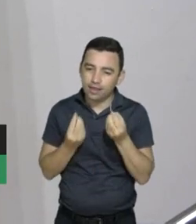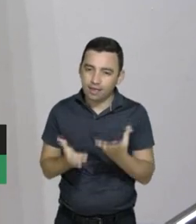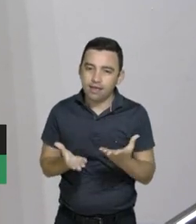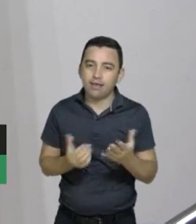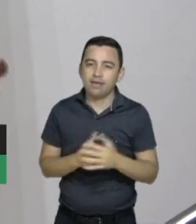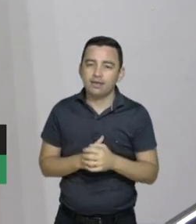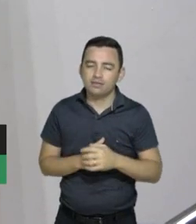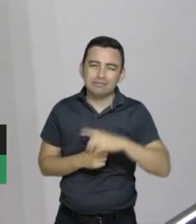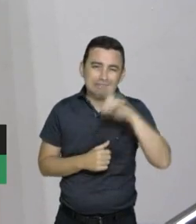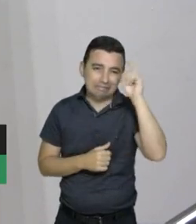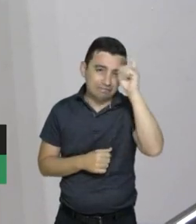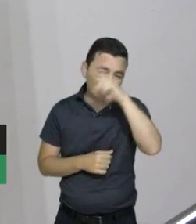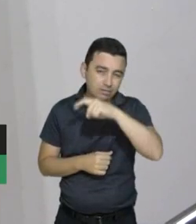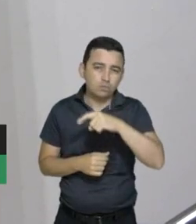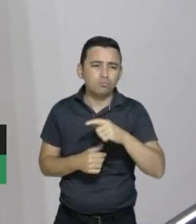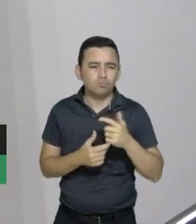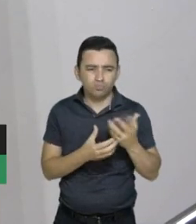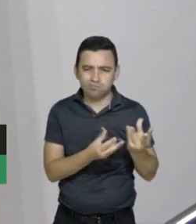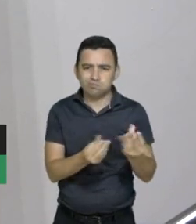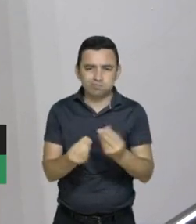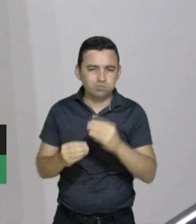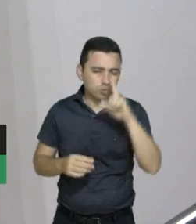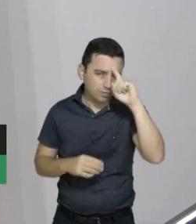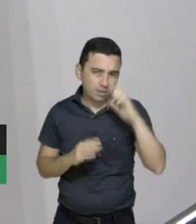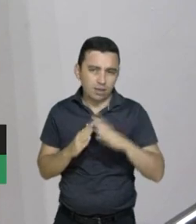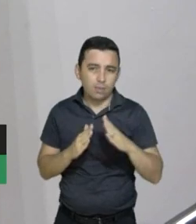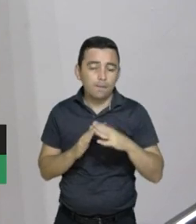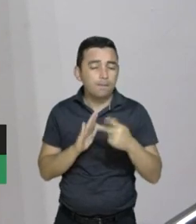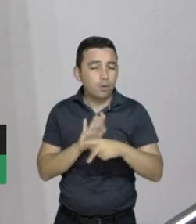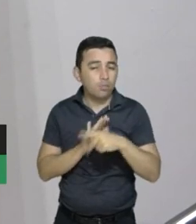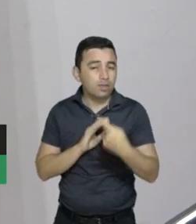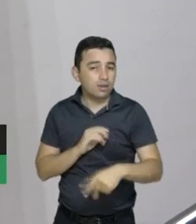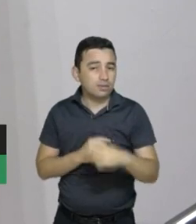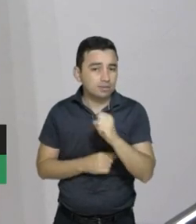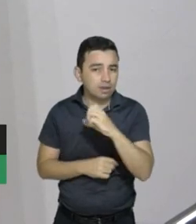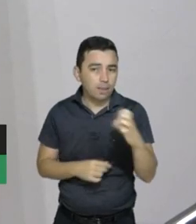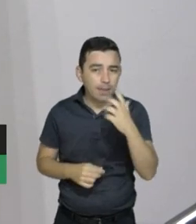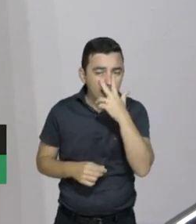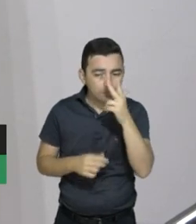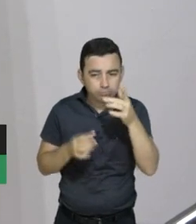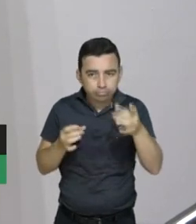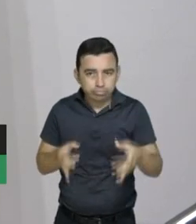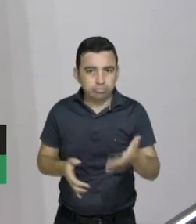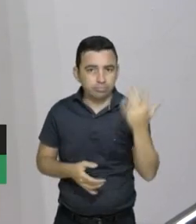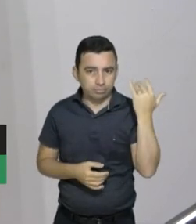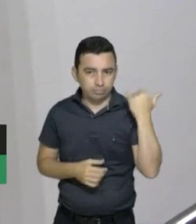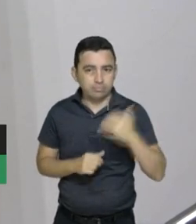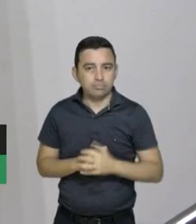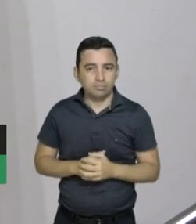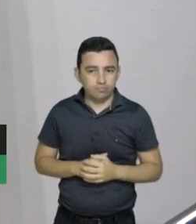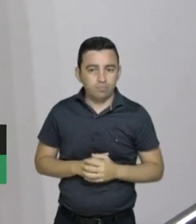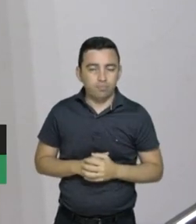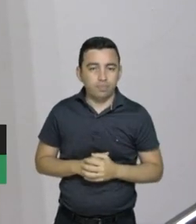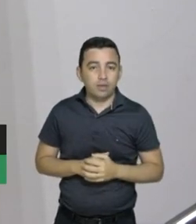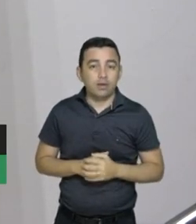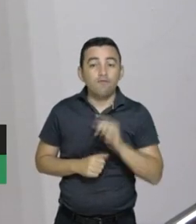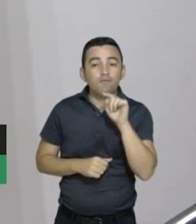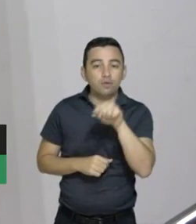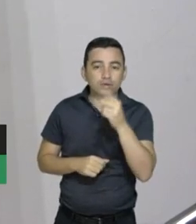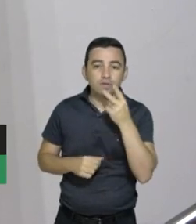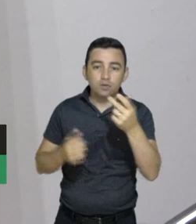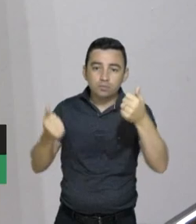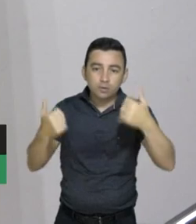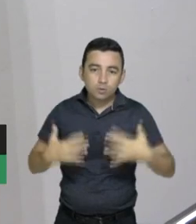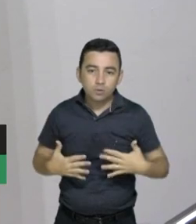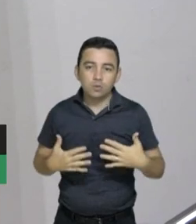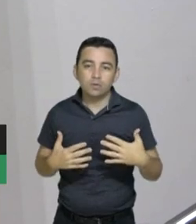difícil outros hospitais do estado de Santa Catarina que ficaram no estado de abandono antigo e aí como você falou na sua colocação